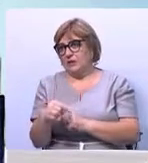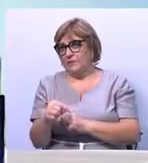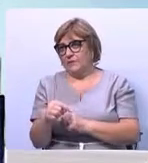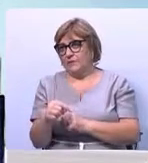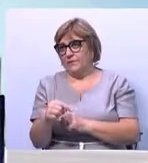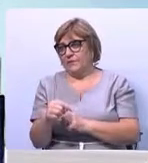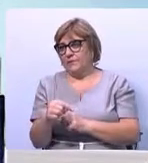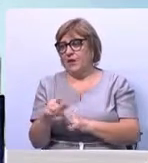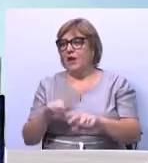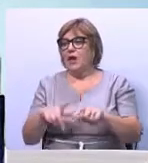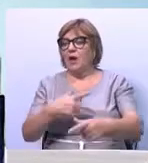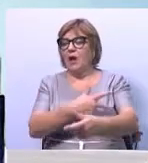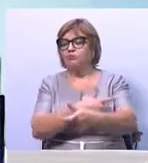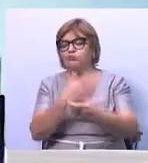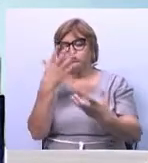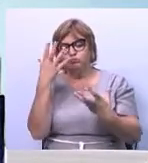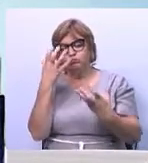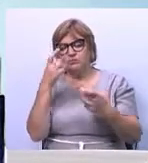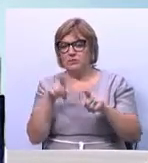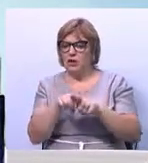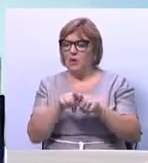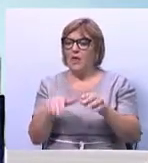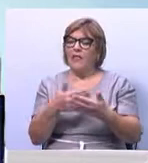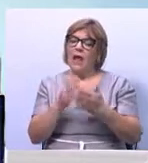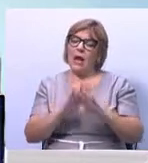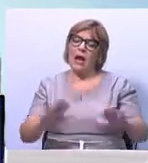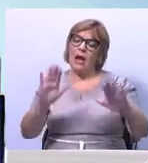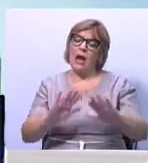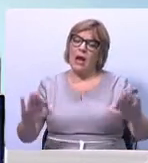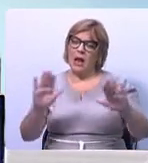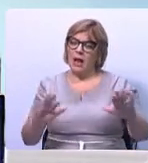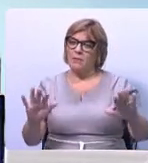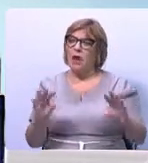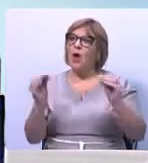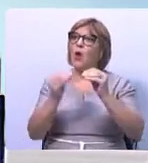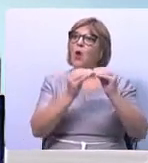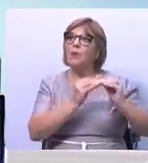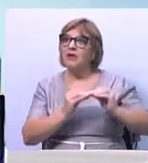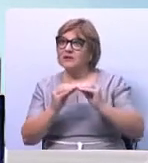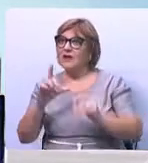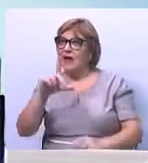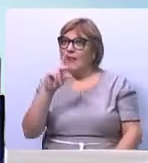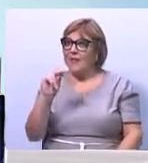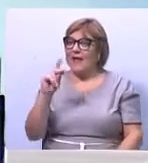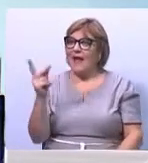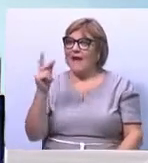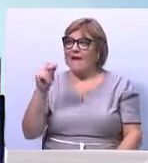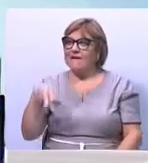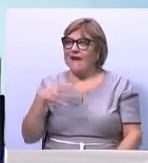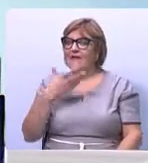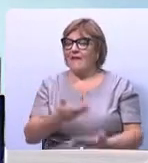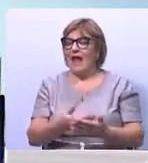de analgésicas, por assim dizer, vai ajudar também a acalmar. Vem da lavanda ou vem da combinação? Vem da lavanda, e depois temos